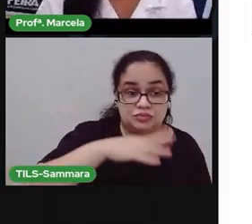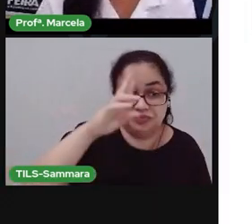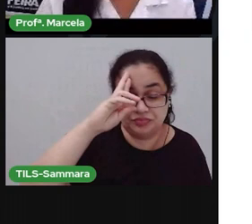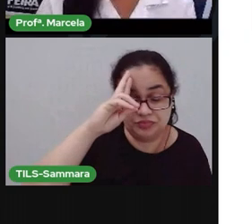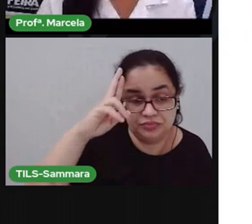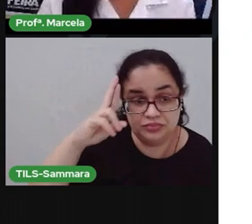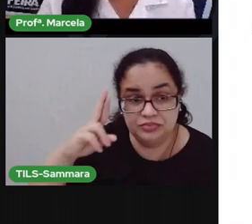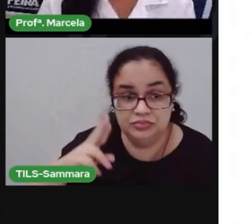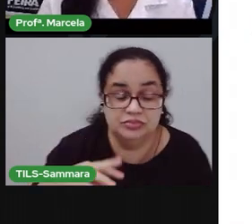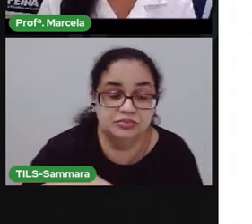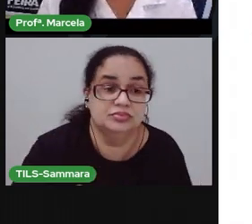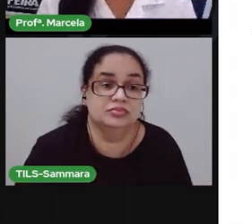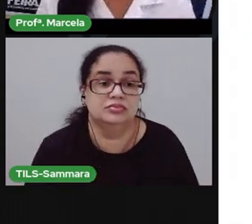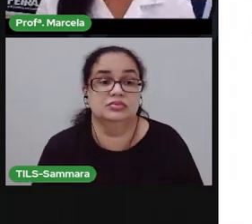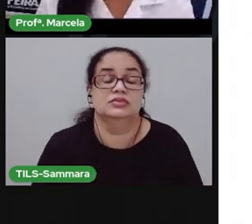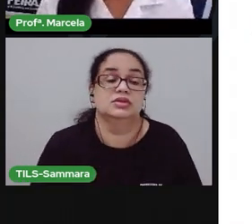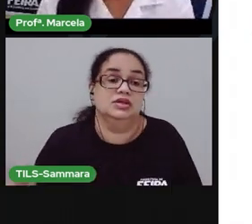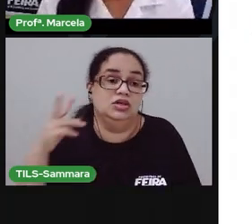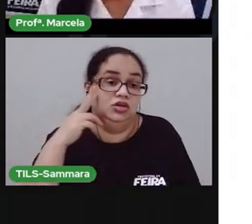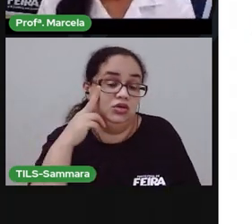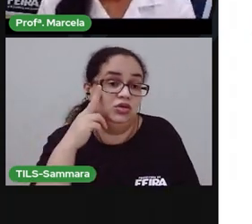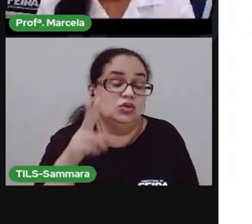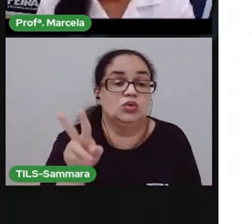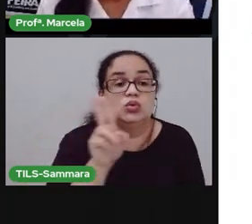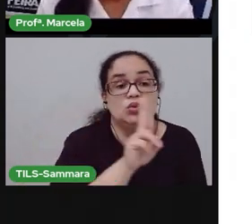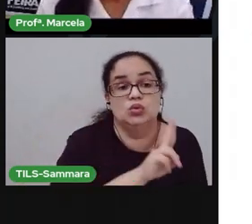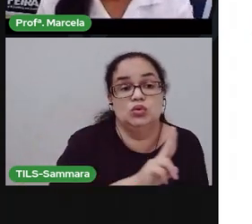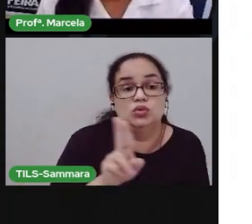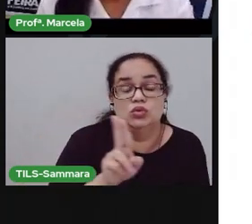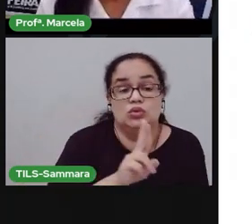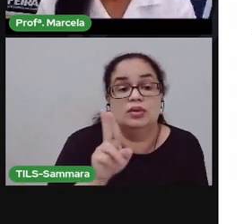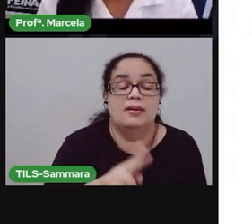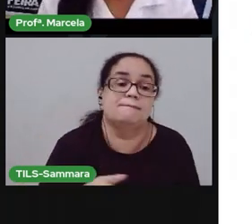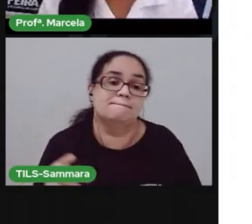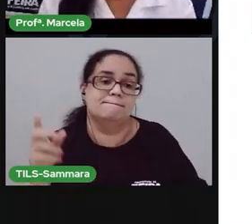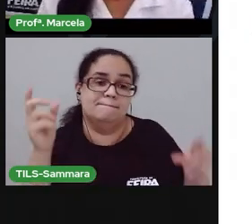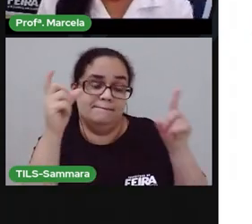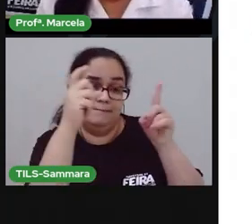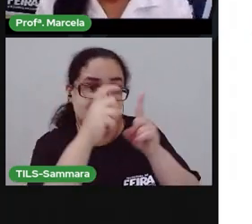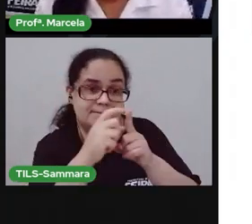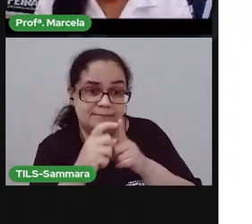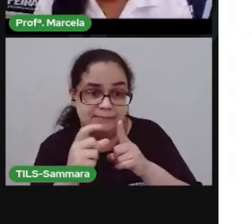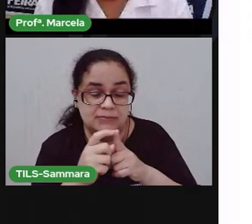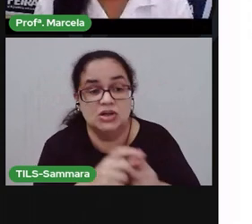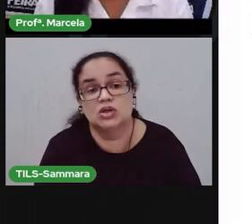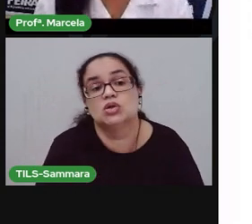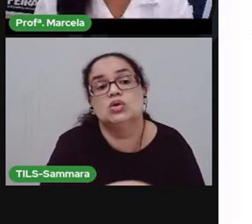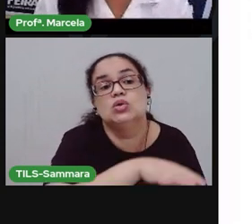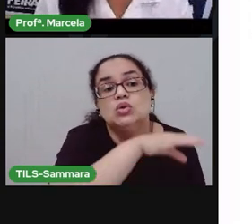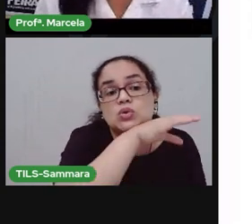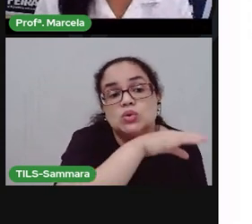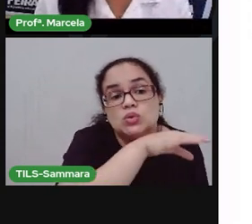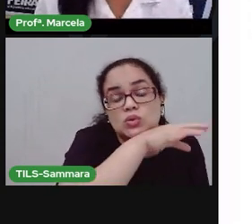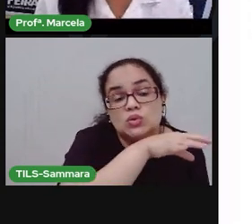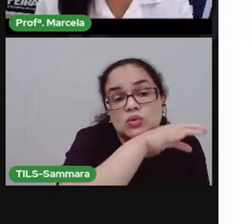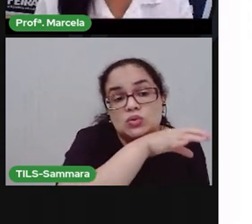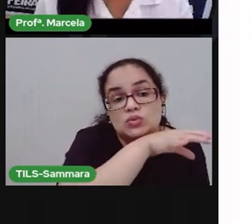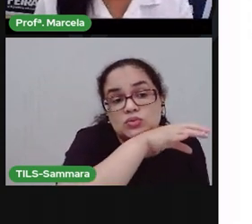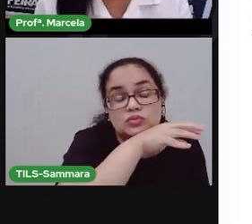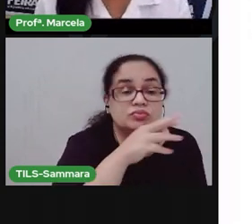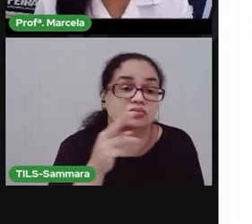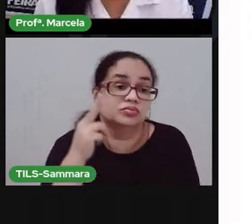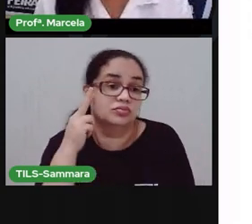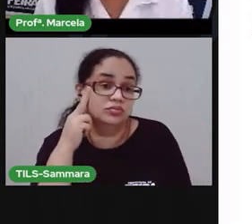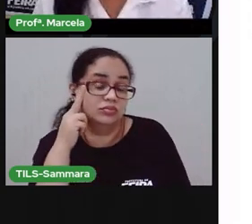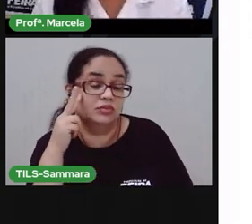José, vendo o nome de algumas palavras, né, o nome de alguns animais,